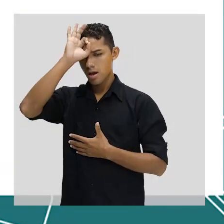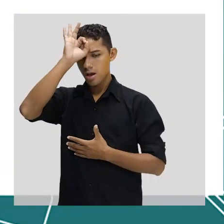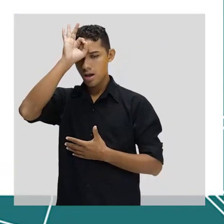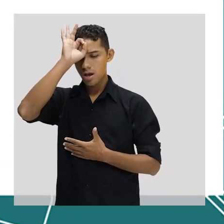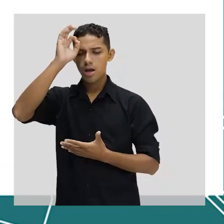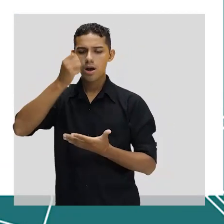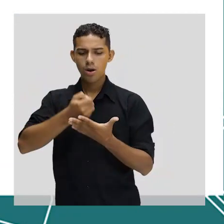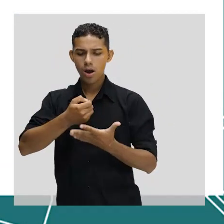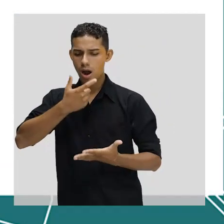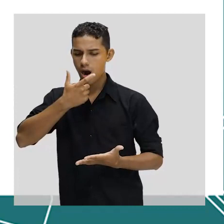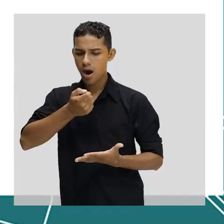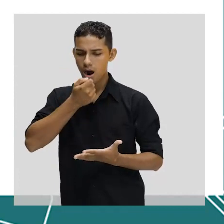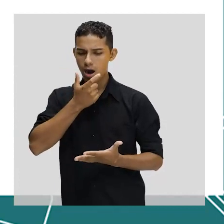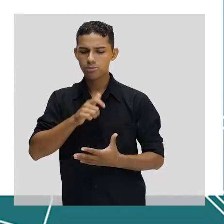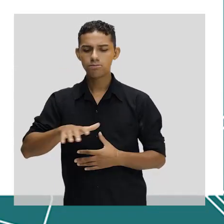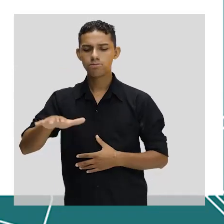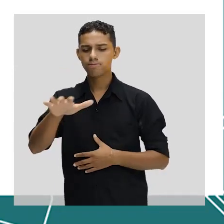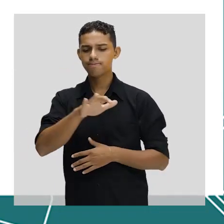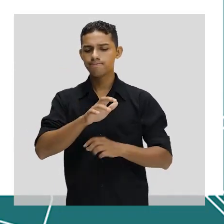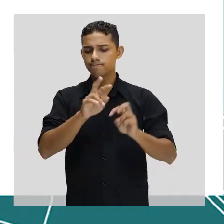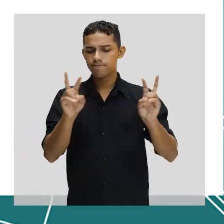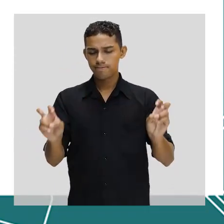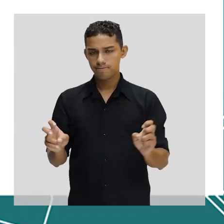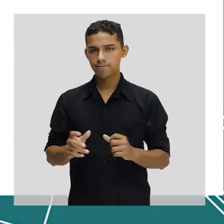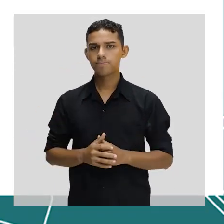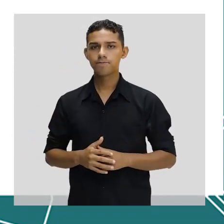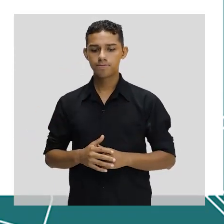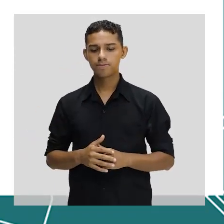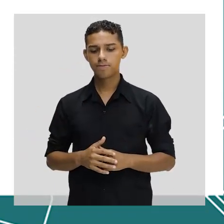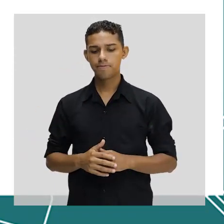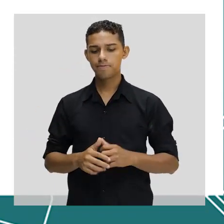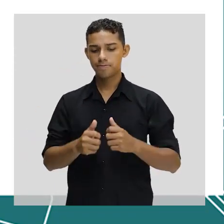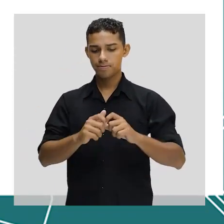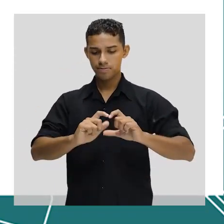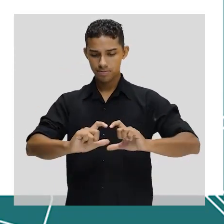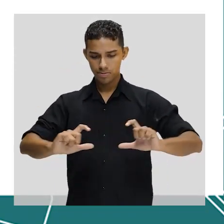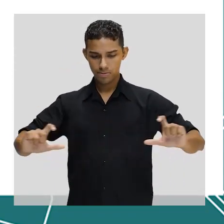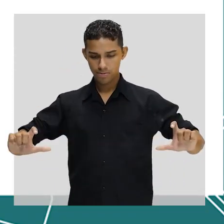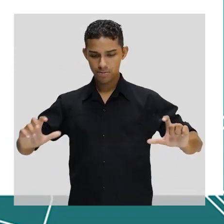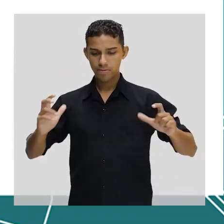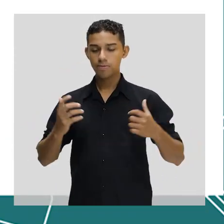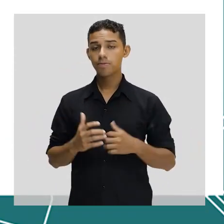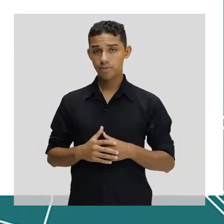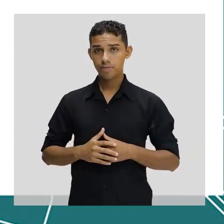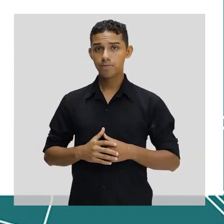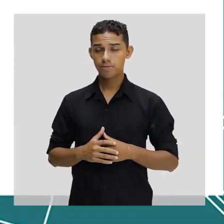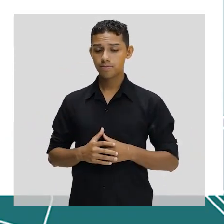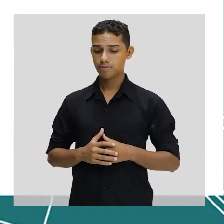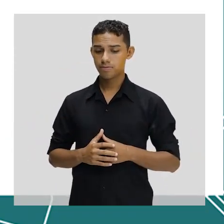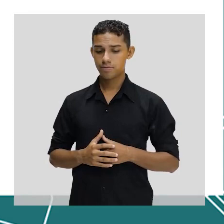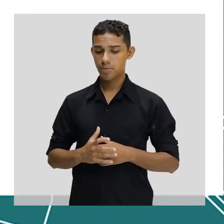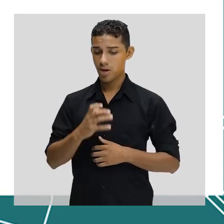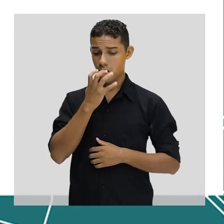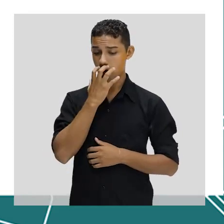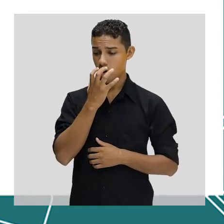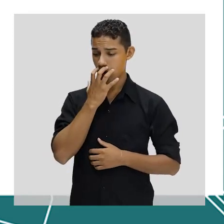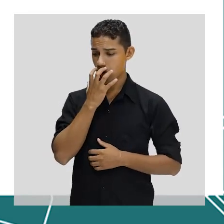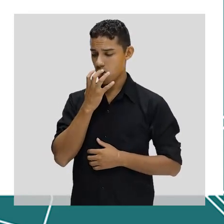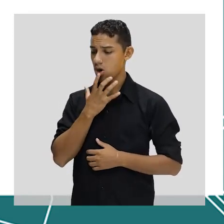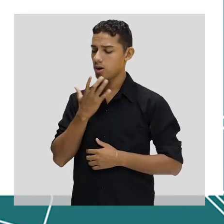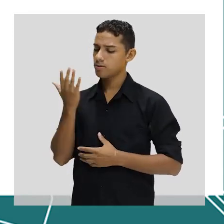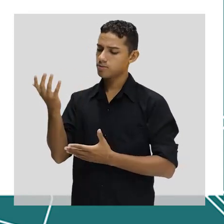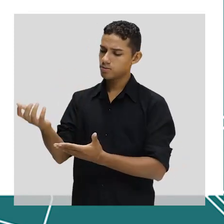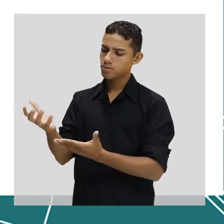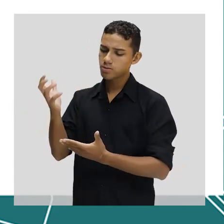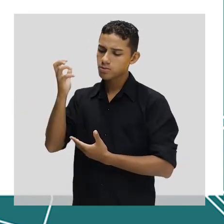relacionada aí a essa questão. Lá embaixo ele diz, adote um cão do canil